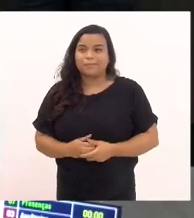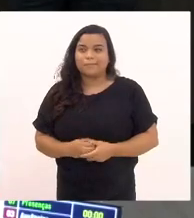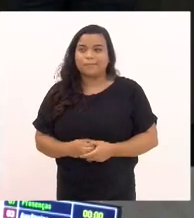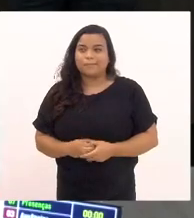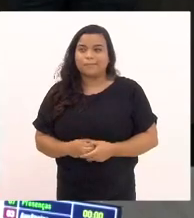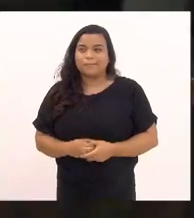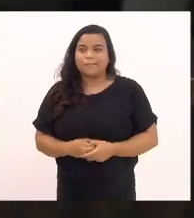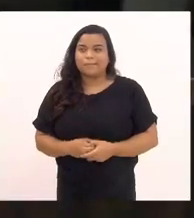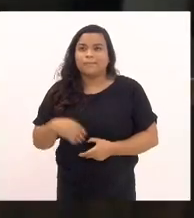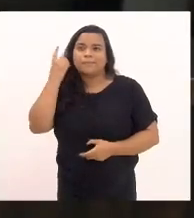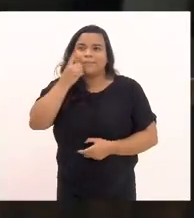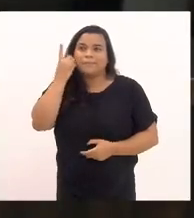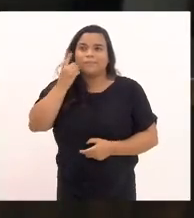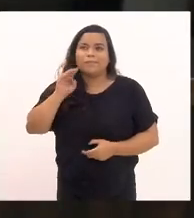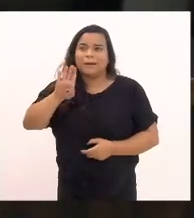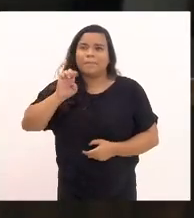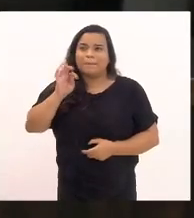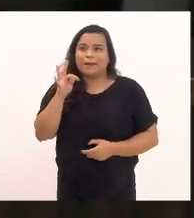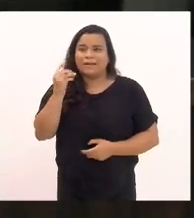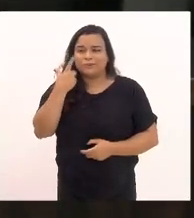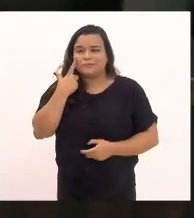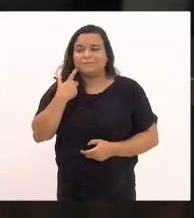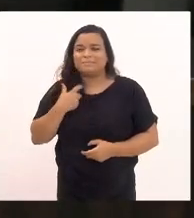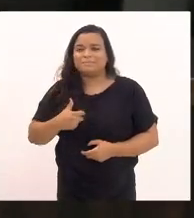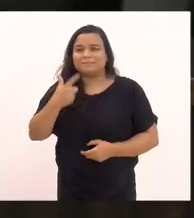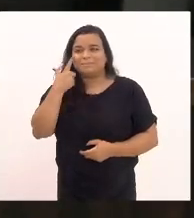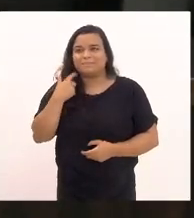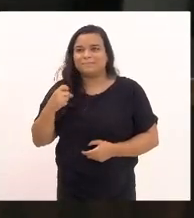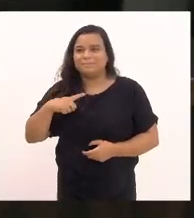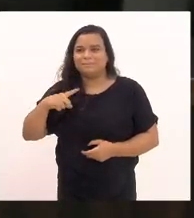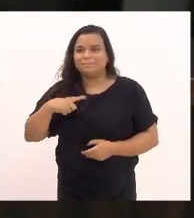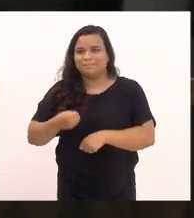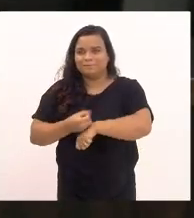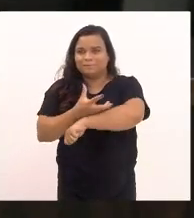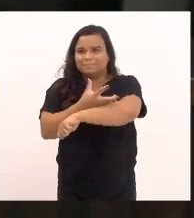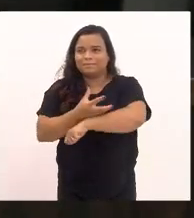O deputado Bebeto está emocionado.